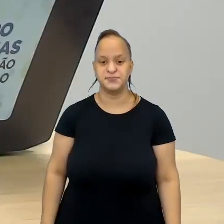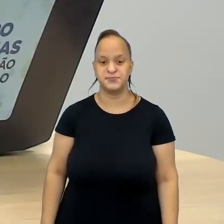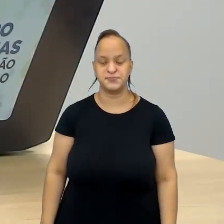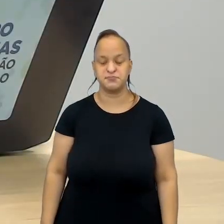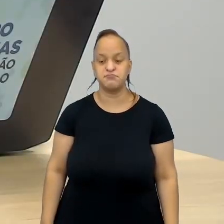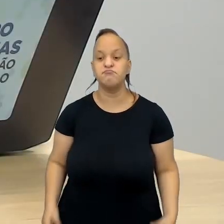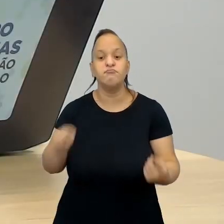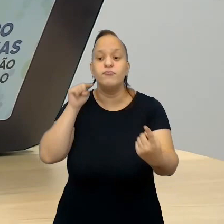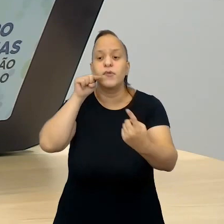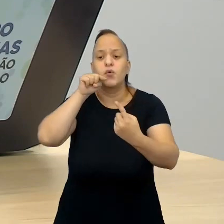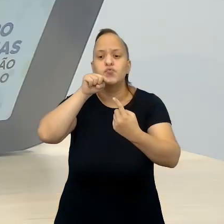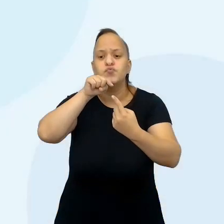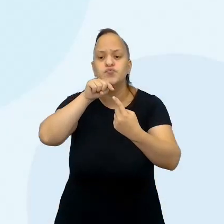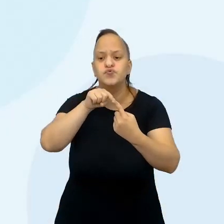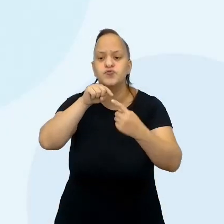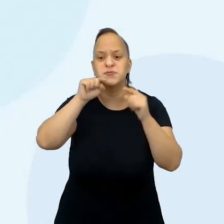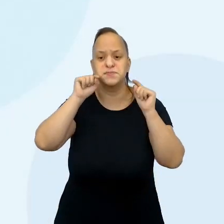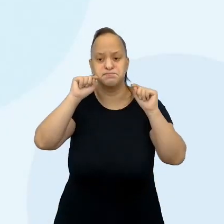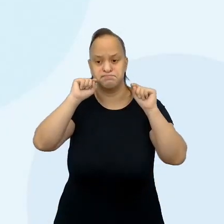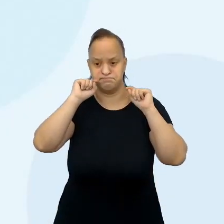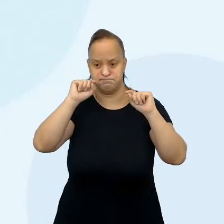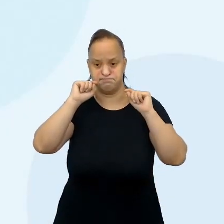Os objetivos.